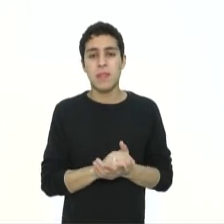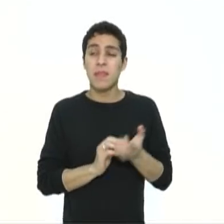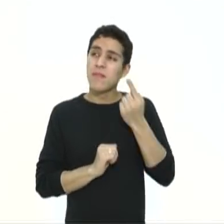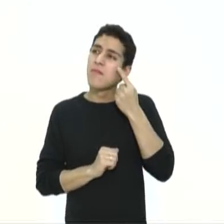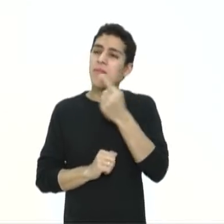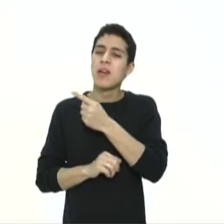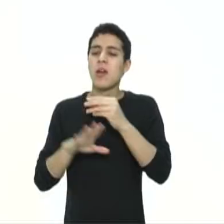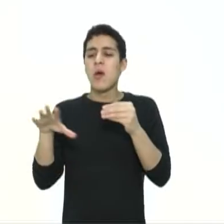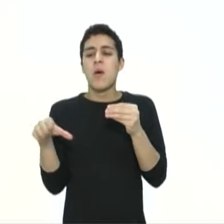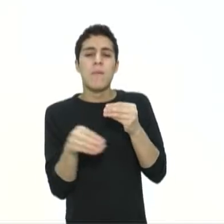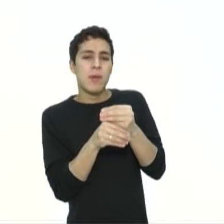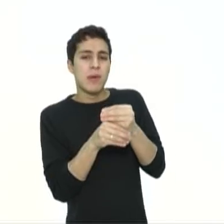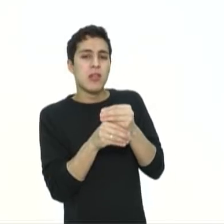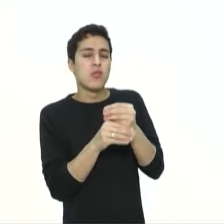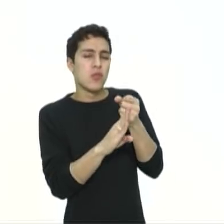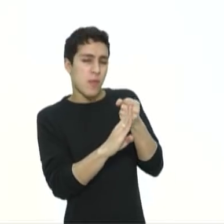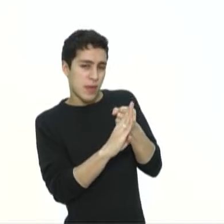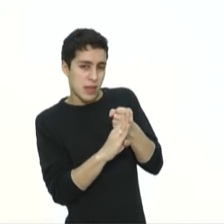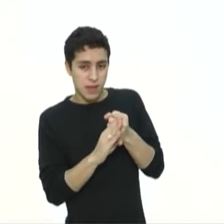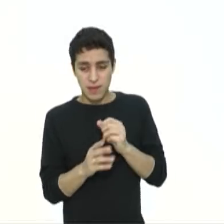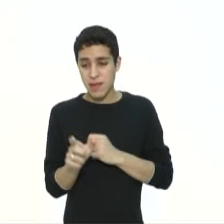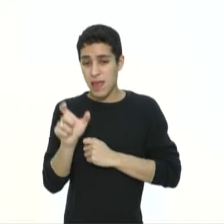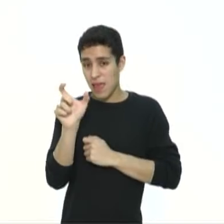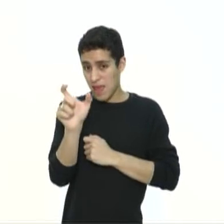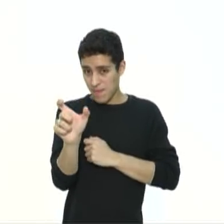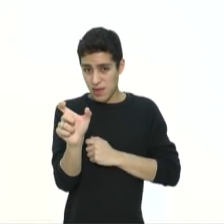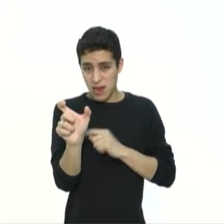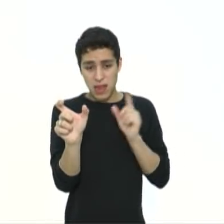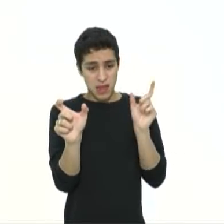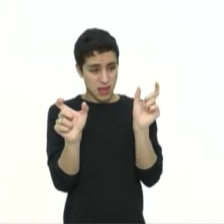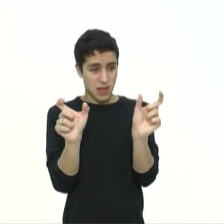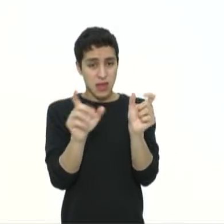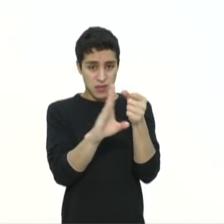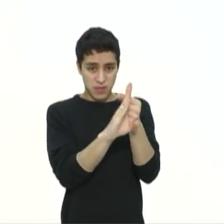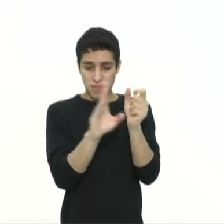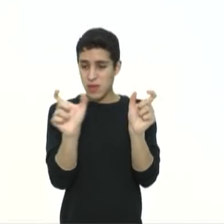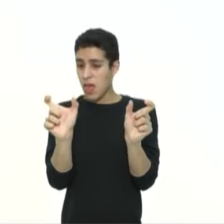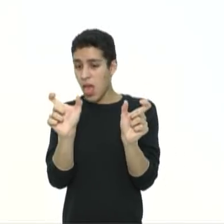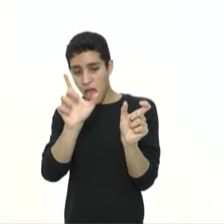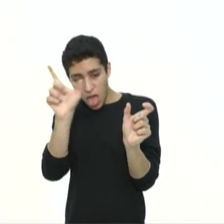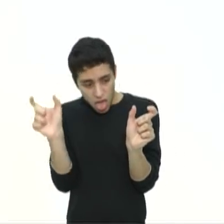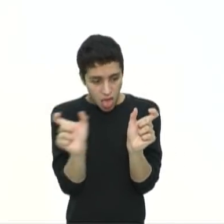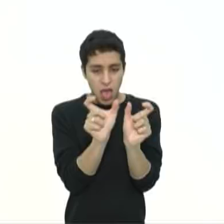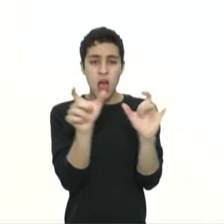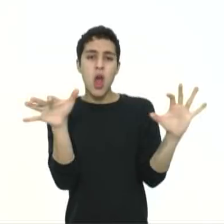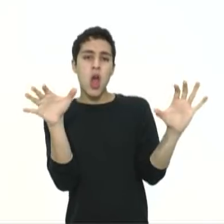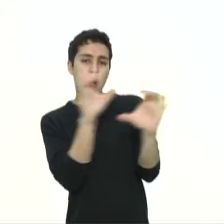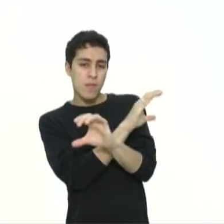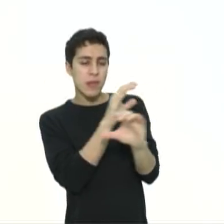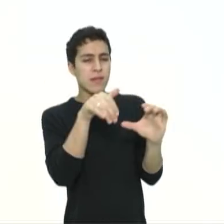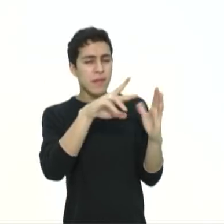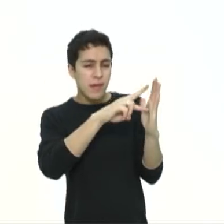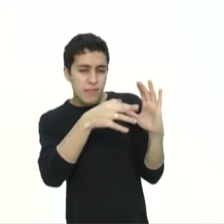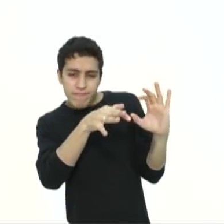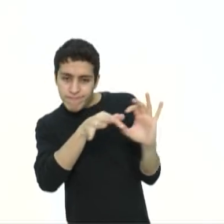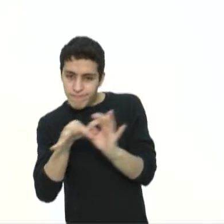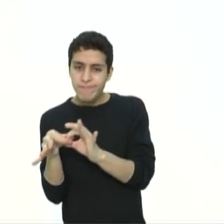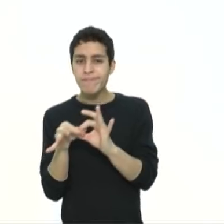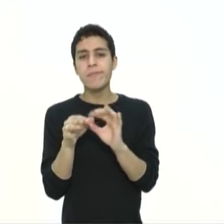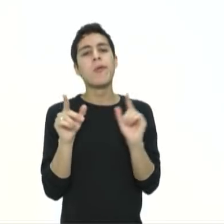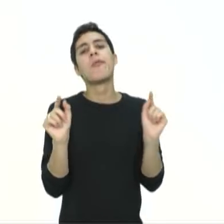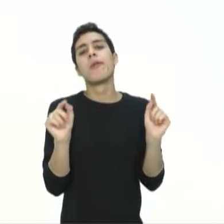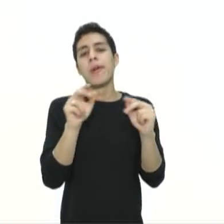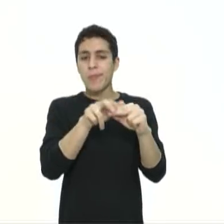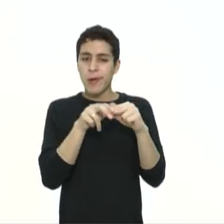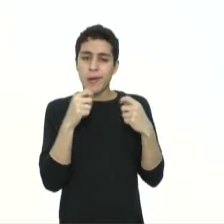de complemento nominal. Então é o termo que completa o sentido de substantivos, adjetivos e advérbios, ligando-se a esses nomes